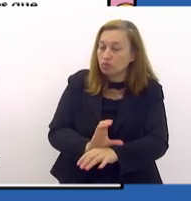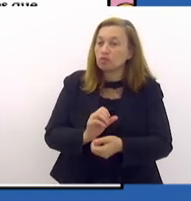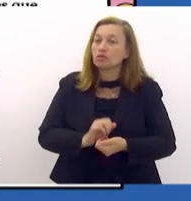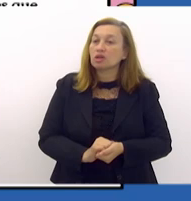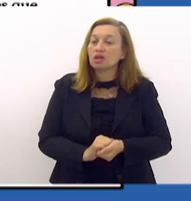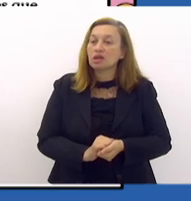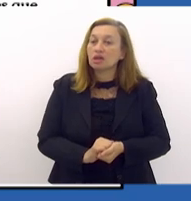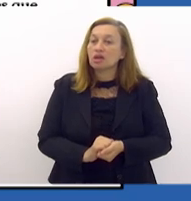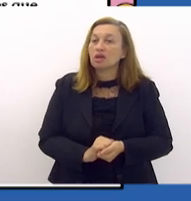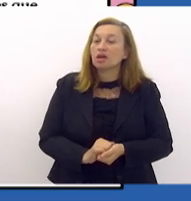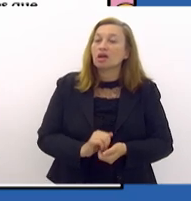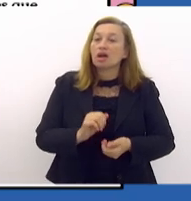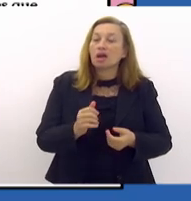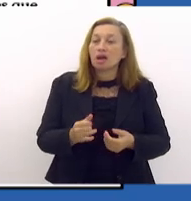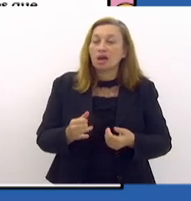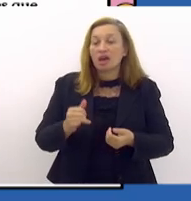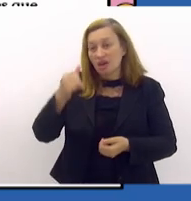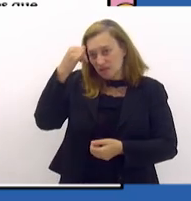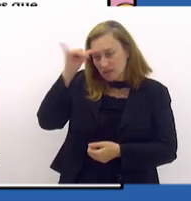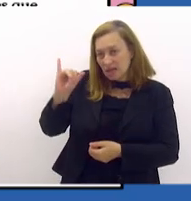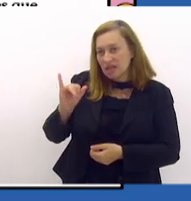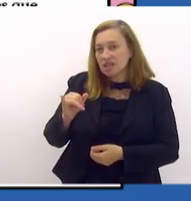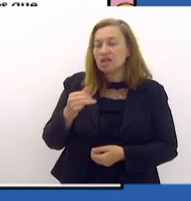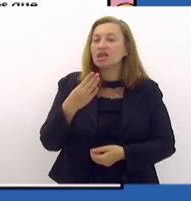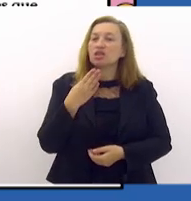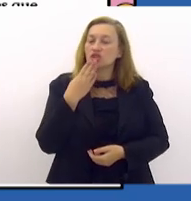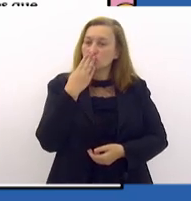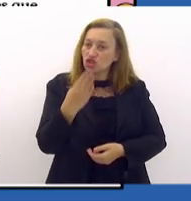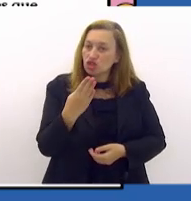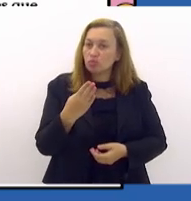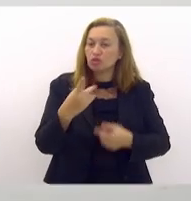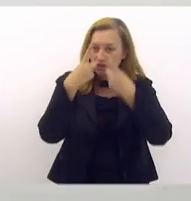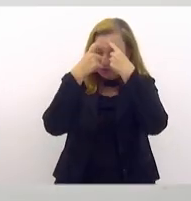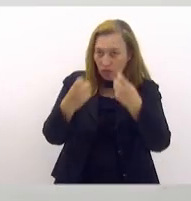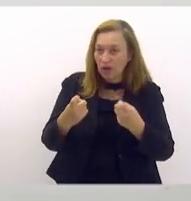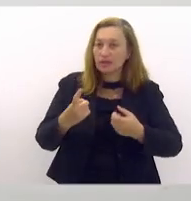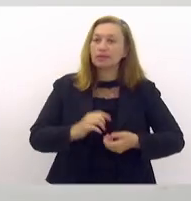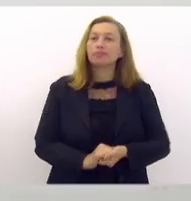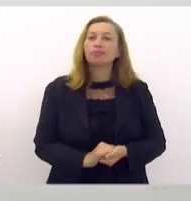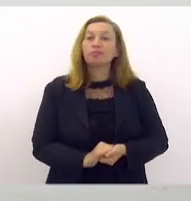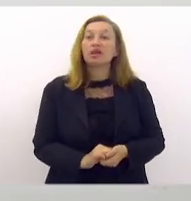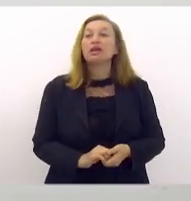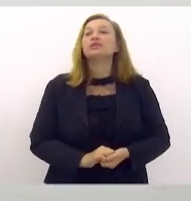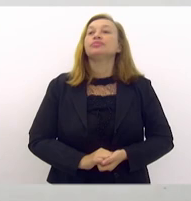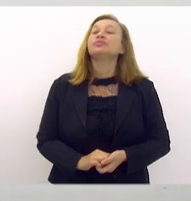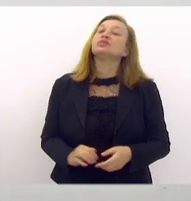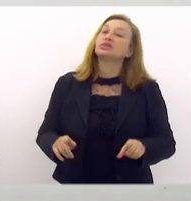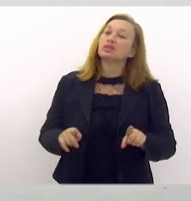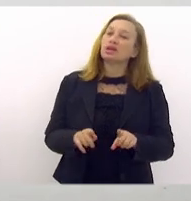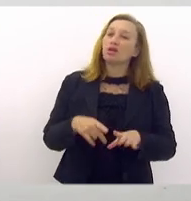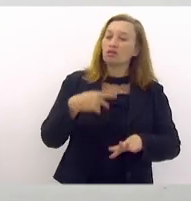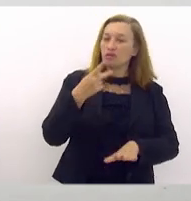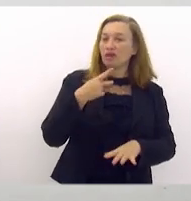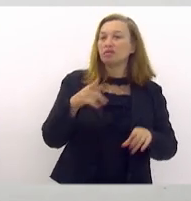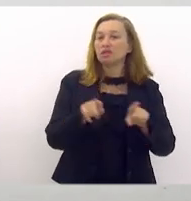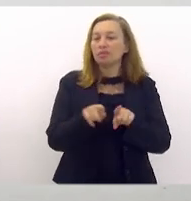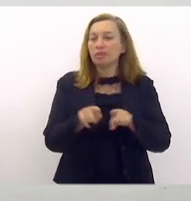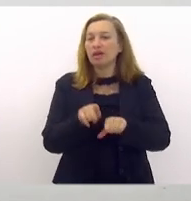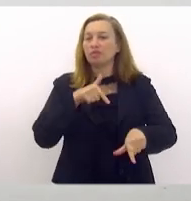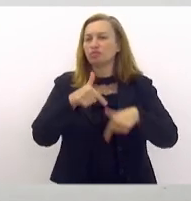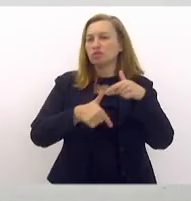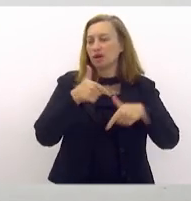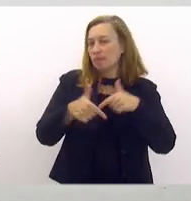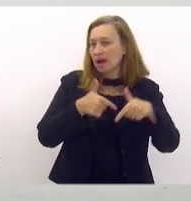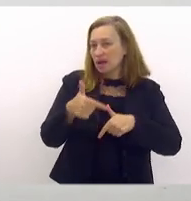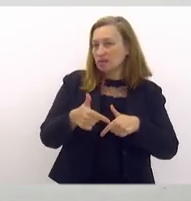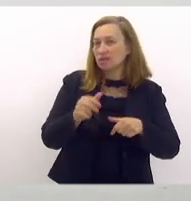para evitar esse tipo de, ou mesmo prevenir esse tipo de violência, né? E aí eu trago um trabalho também que a gente